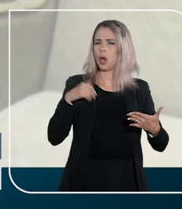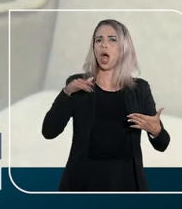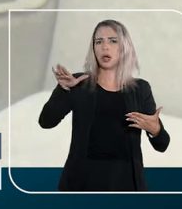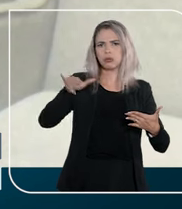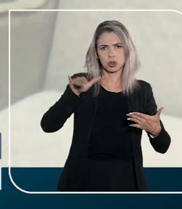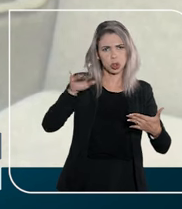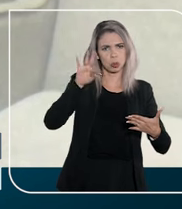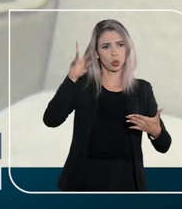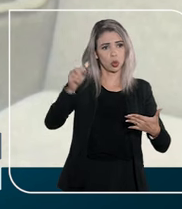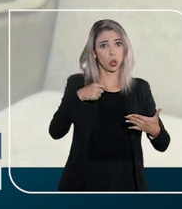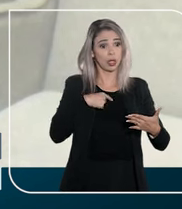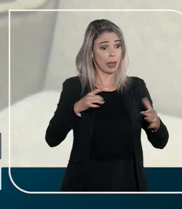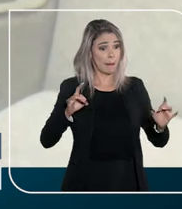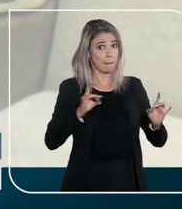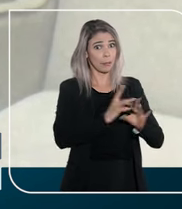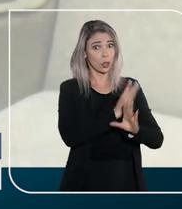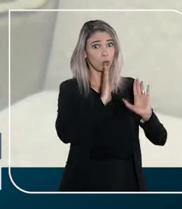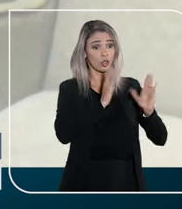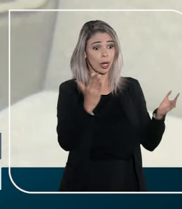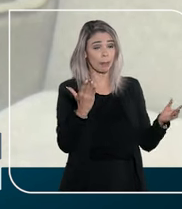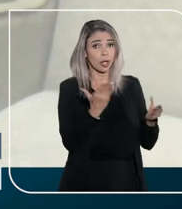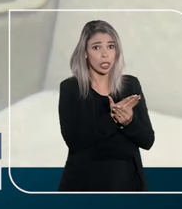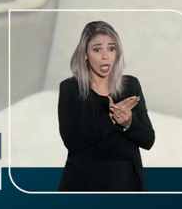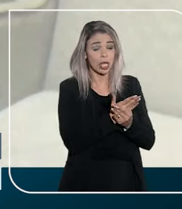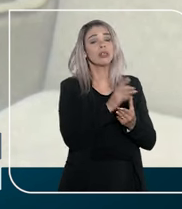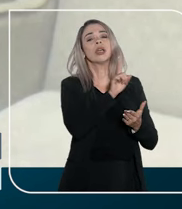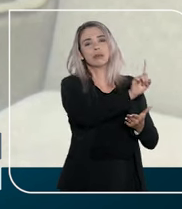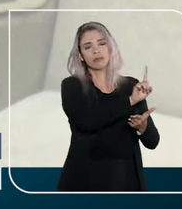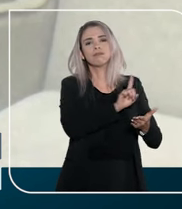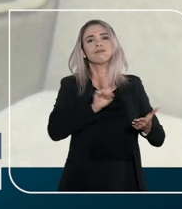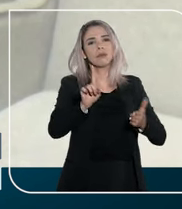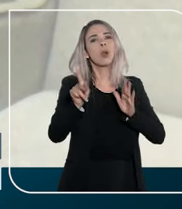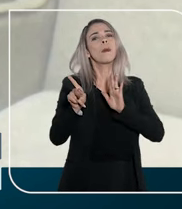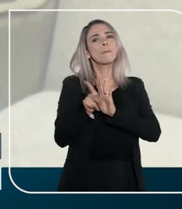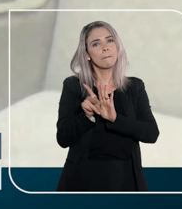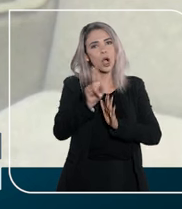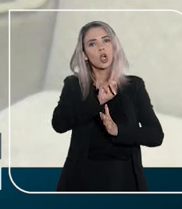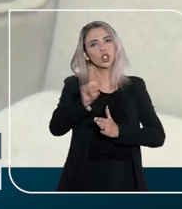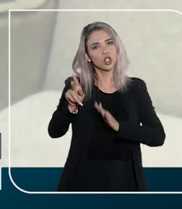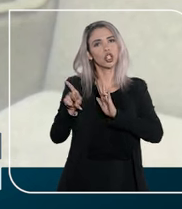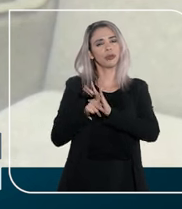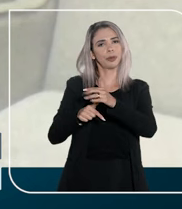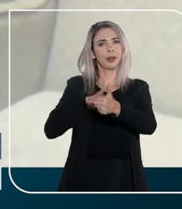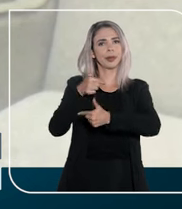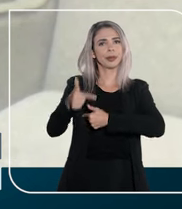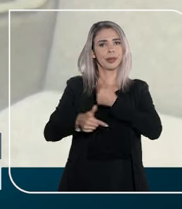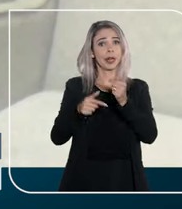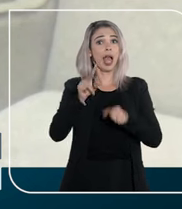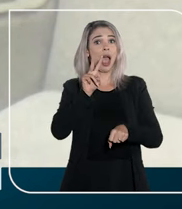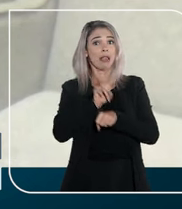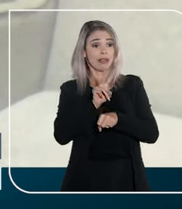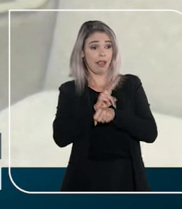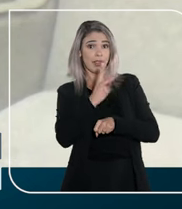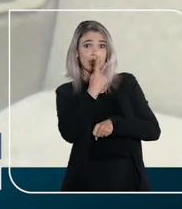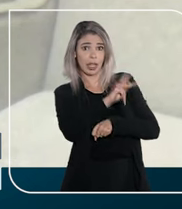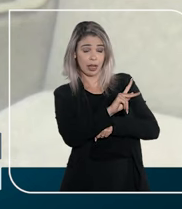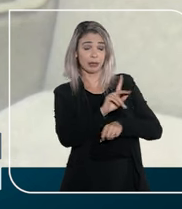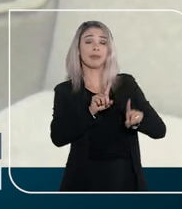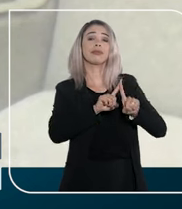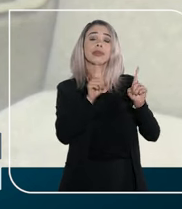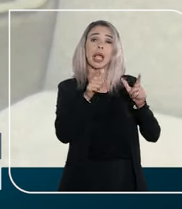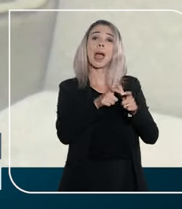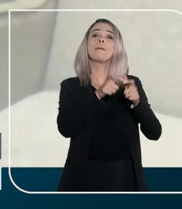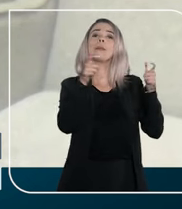é finalmente concluído, aí o candidato poderá vir a ser nomeado para aquela vaga que lhe está reservada. Mas a maioria